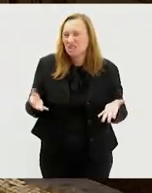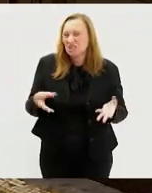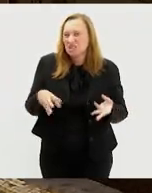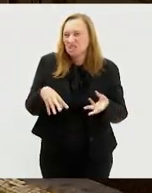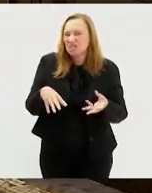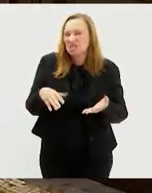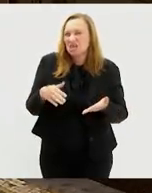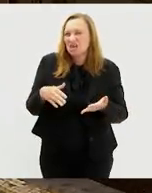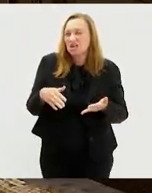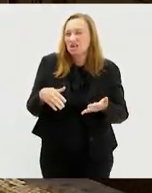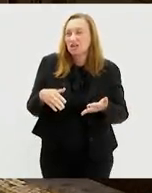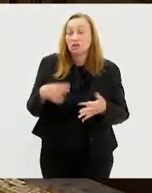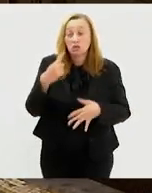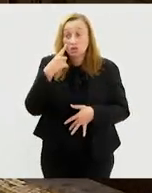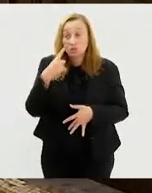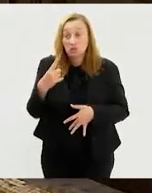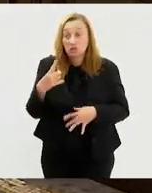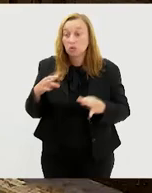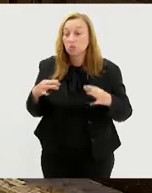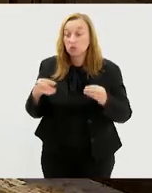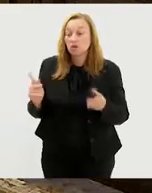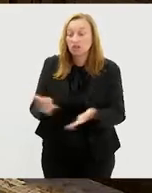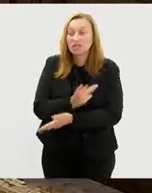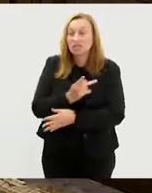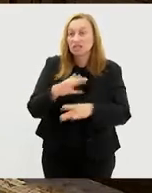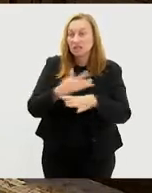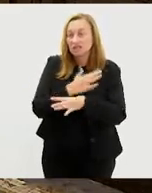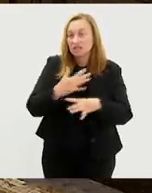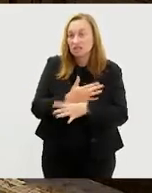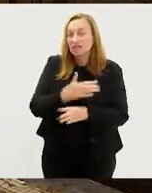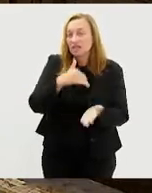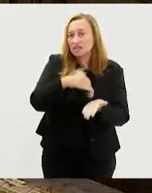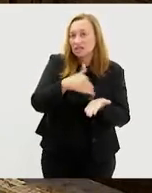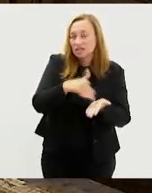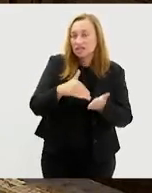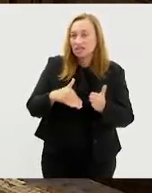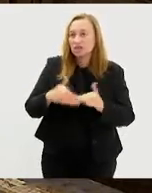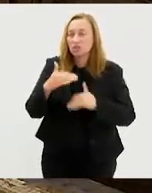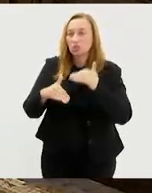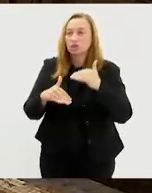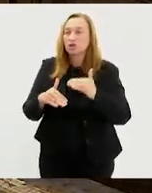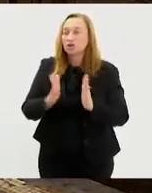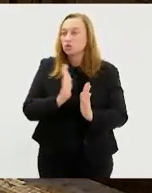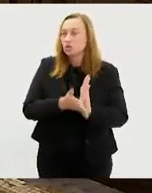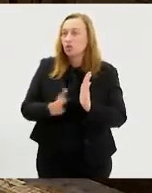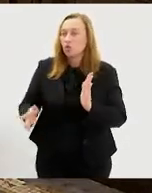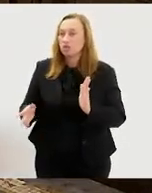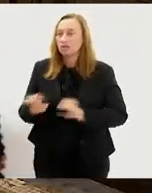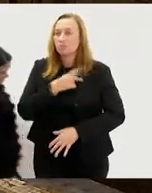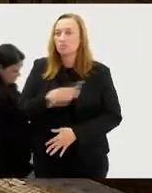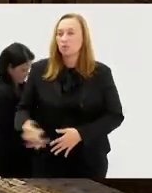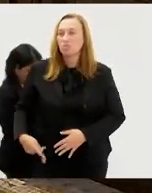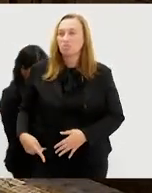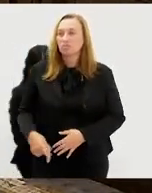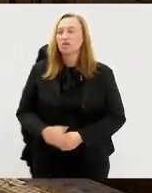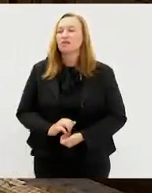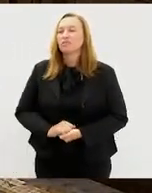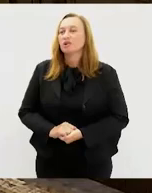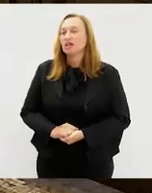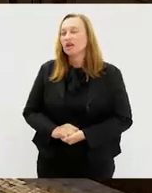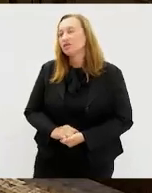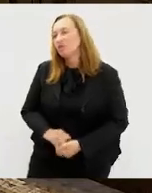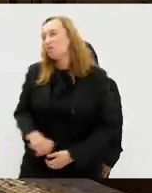cidade como a gente tem observado a secretaria de ordem pública eu falei isso na cara dele é que ele não é homem suficiente